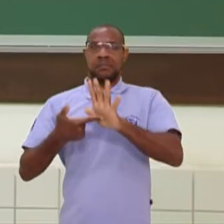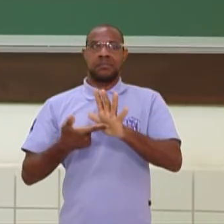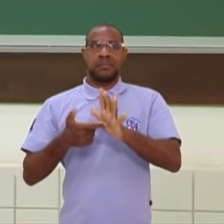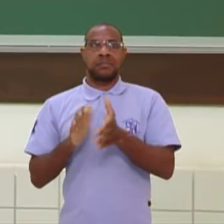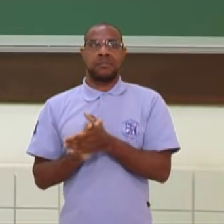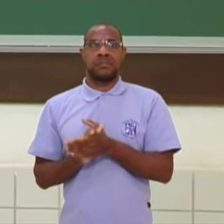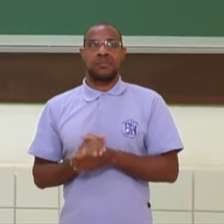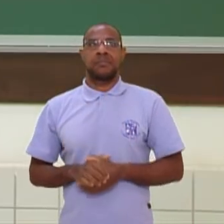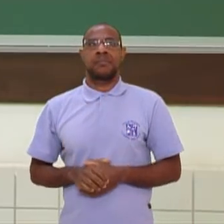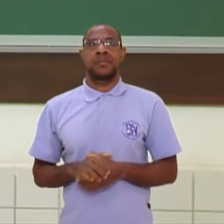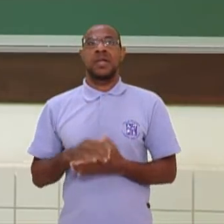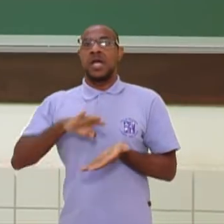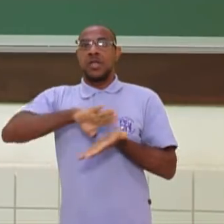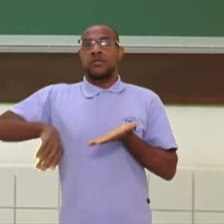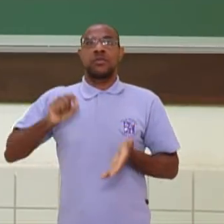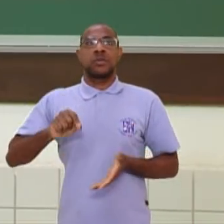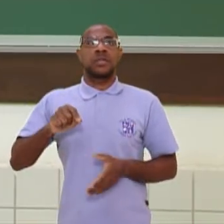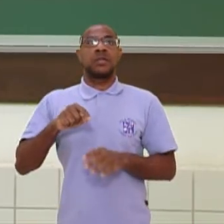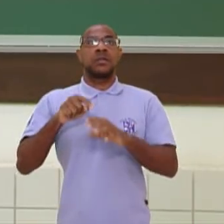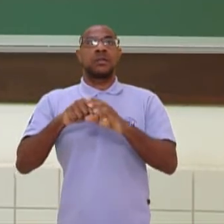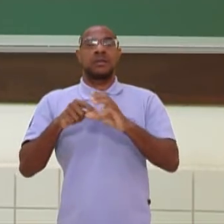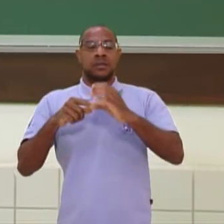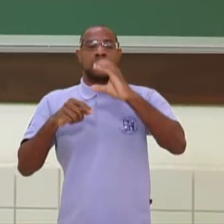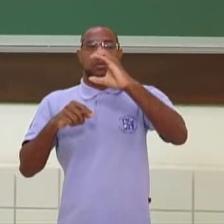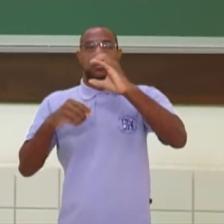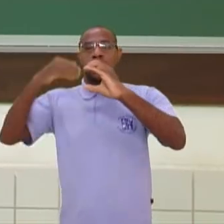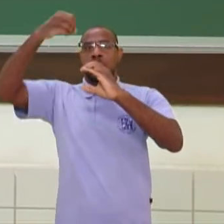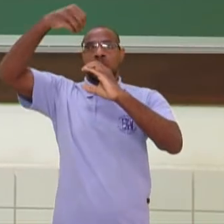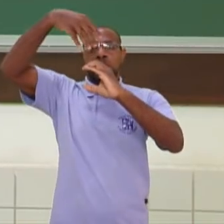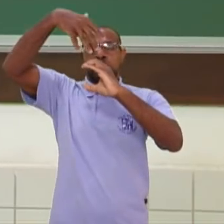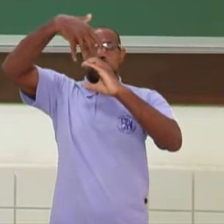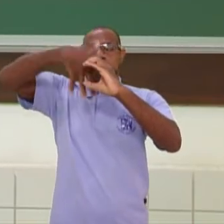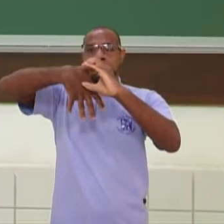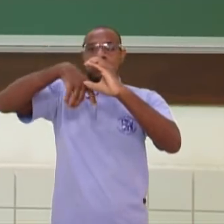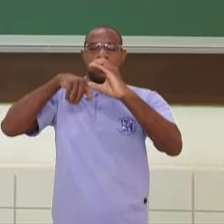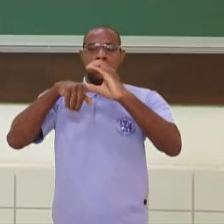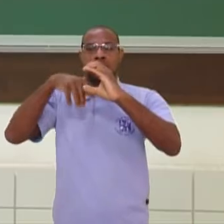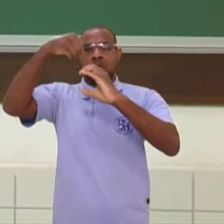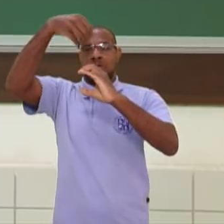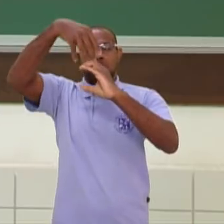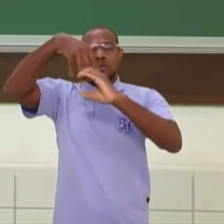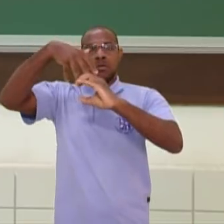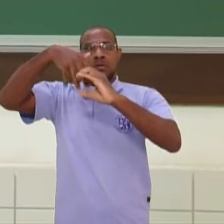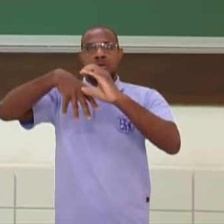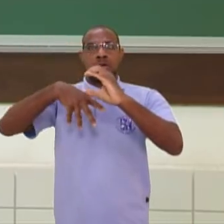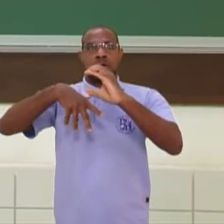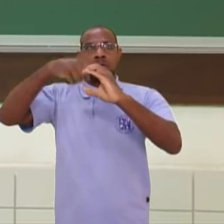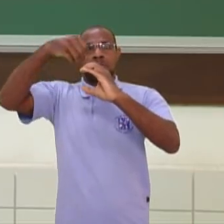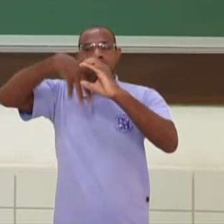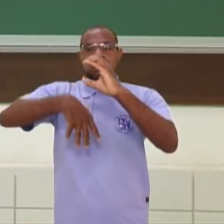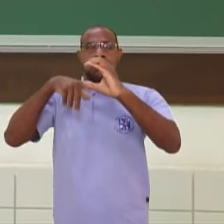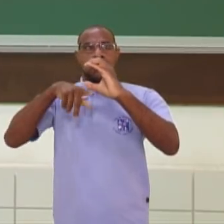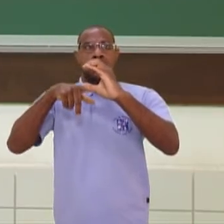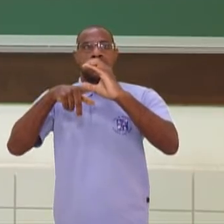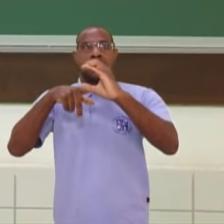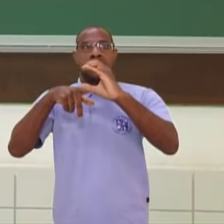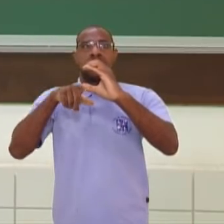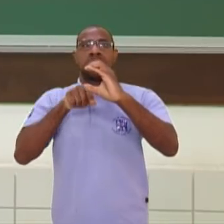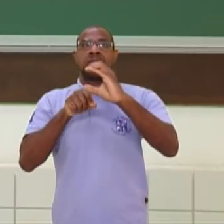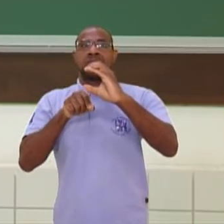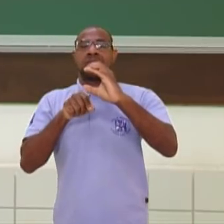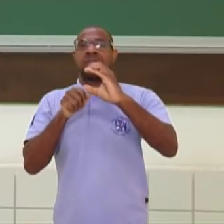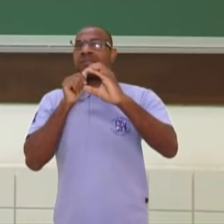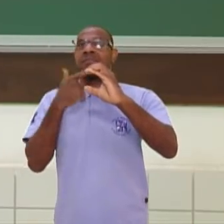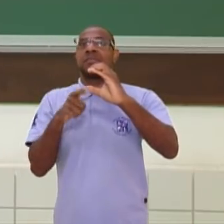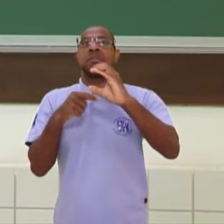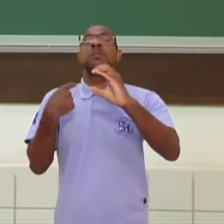na vertical, então o que acontece? Na vertical que ela está vindo, ela chega aqui na minha mão, ela não vai passar, porque aqui só tem liberação de